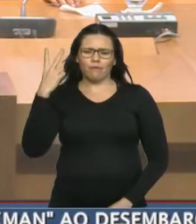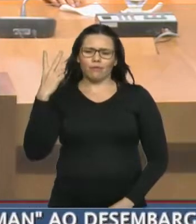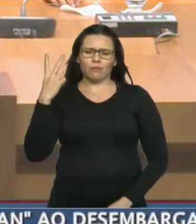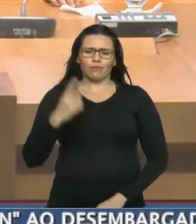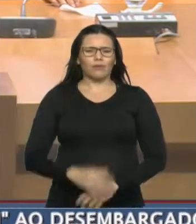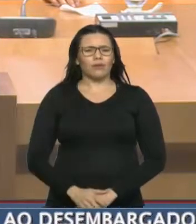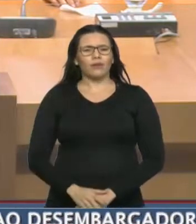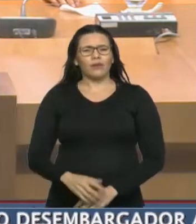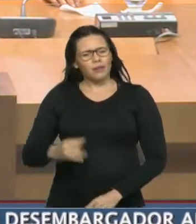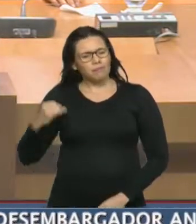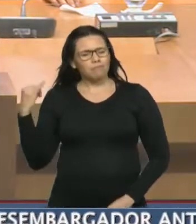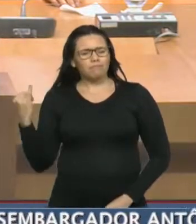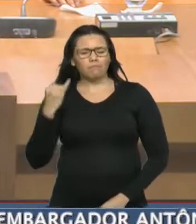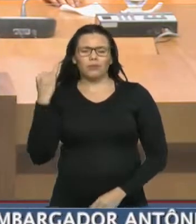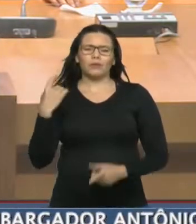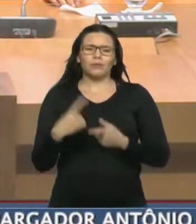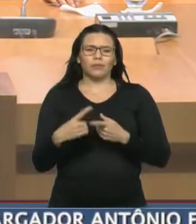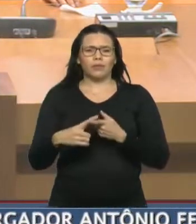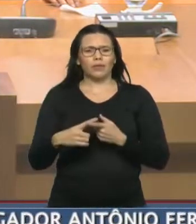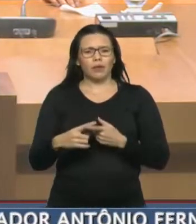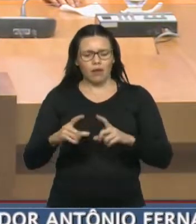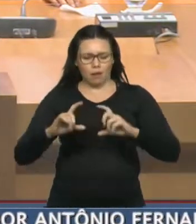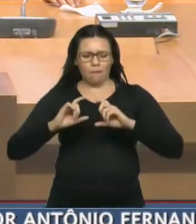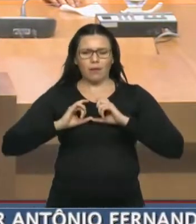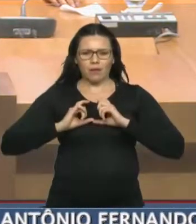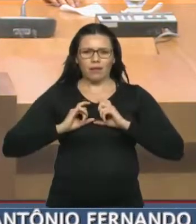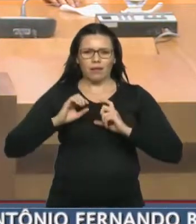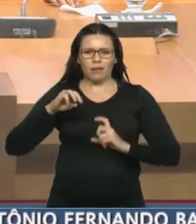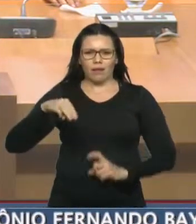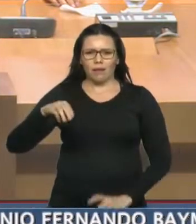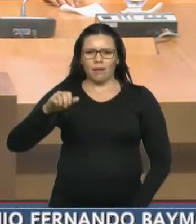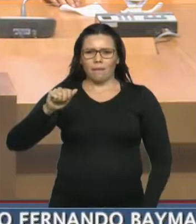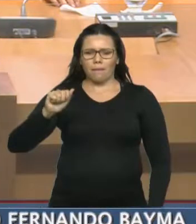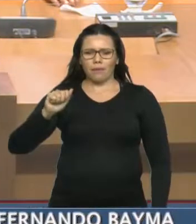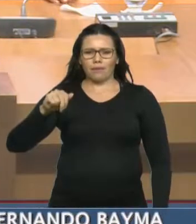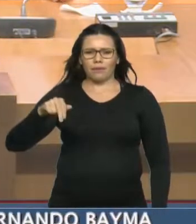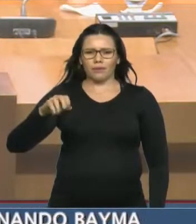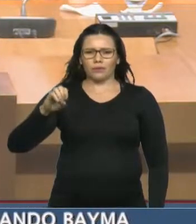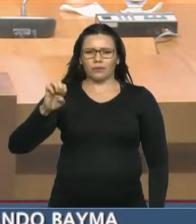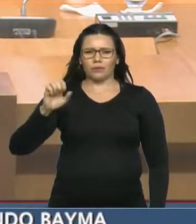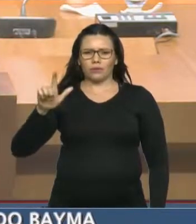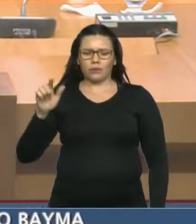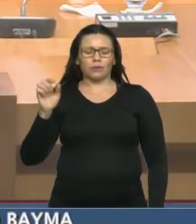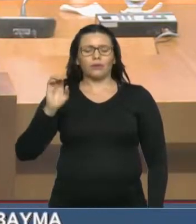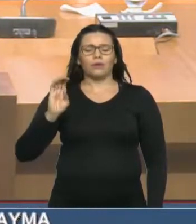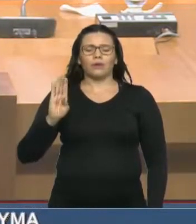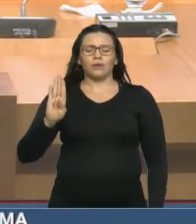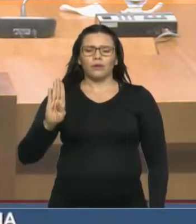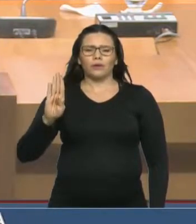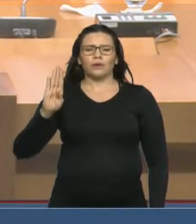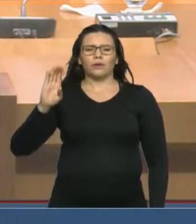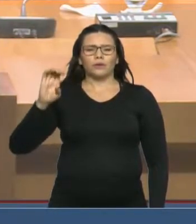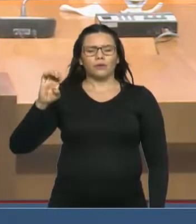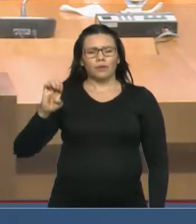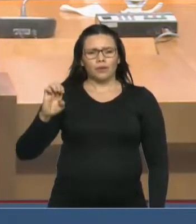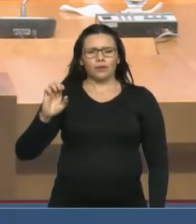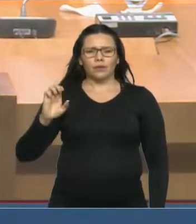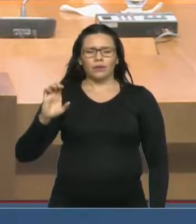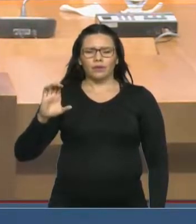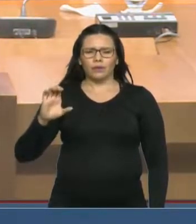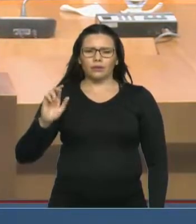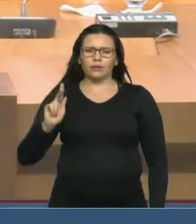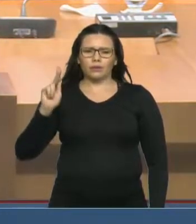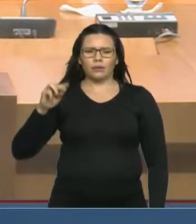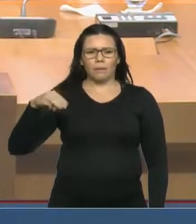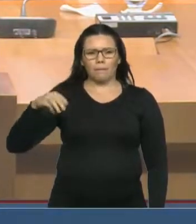com a medalha Manuel Beckmann, que é a medalha, ou seja, com o título de cidadão maranhense, neste caso, a medalha Manuel Beckmann, que é a condecoração máxima do